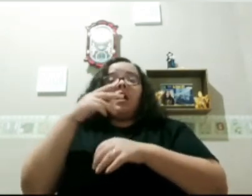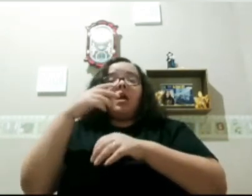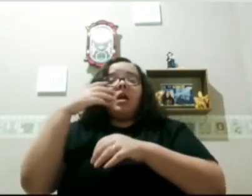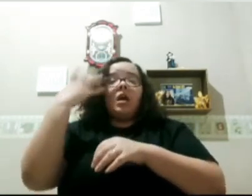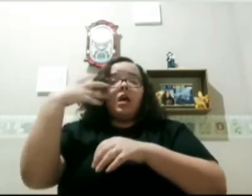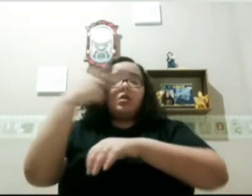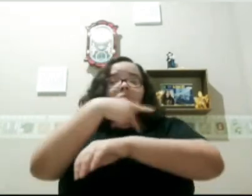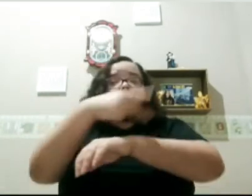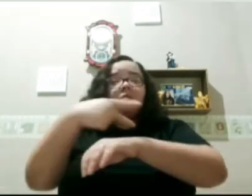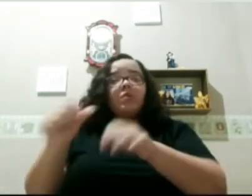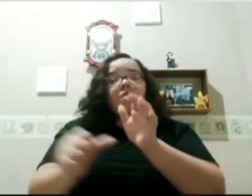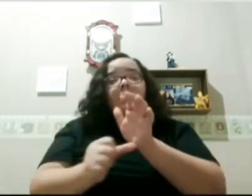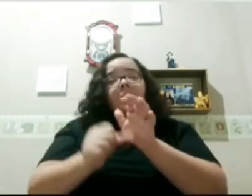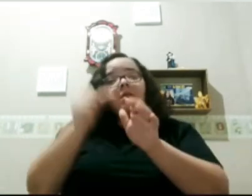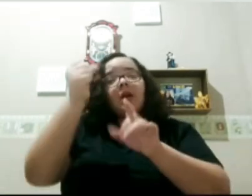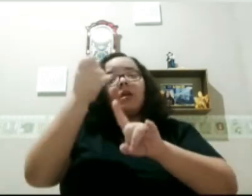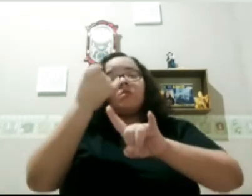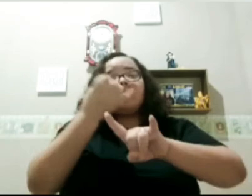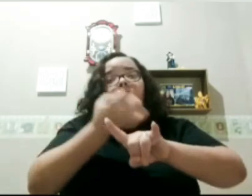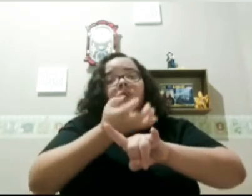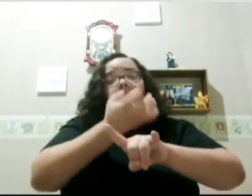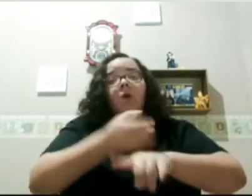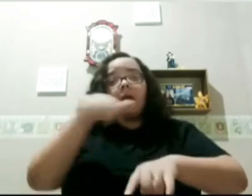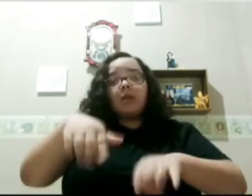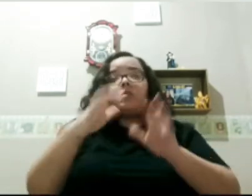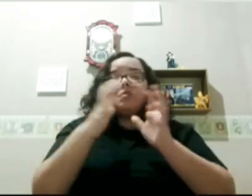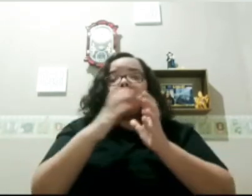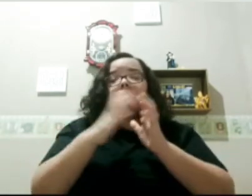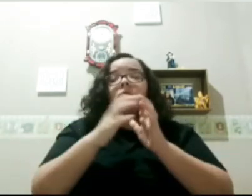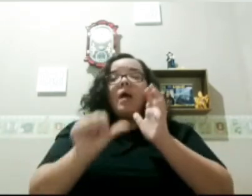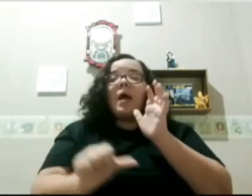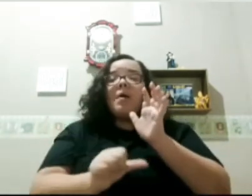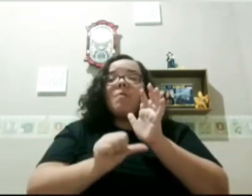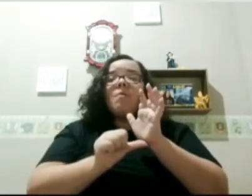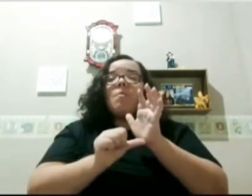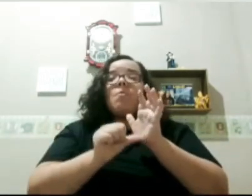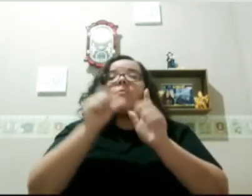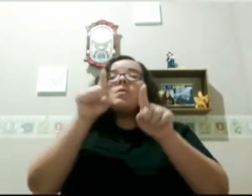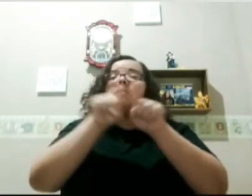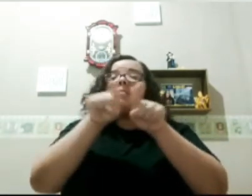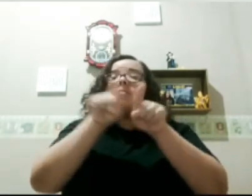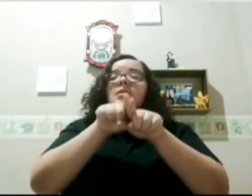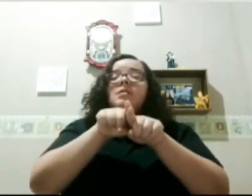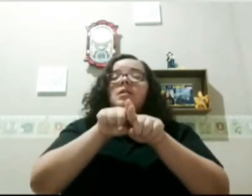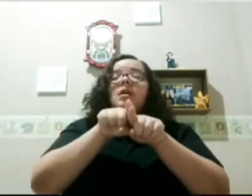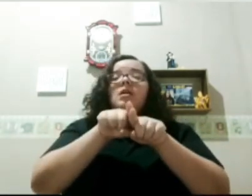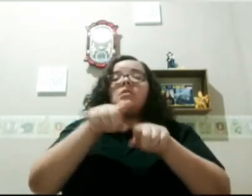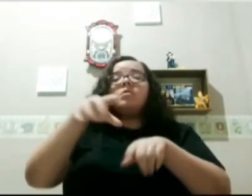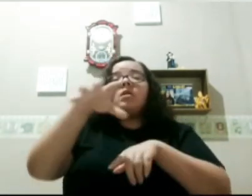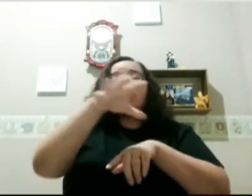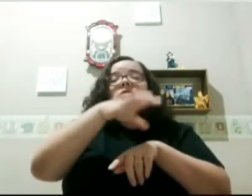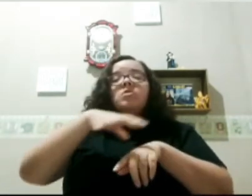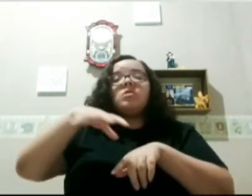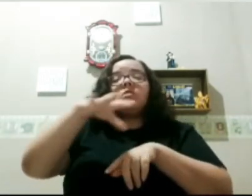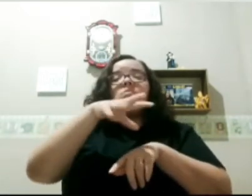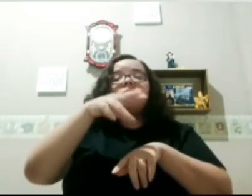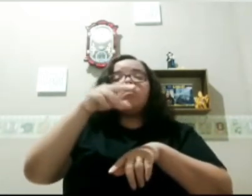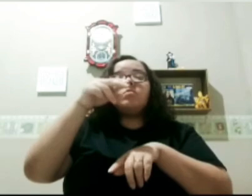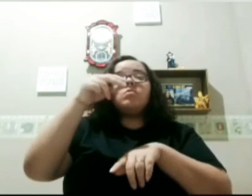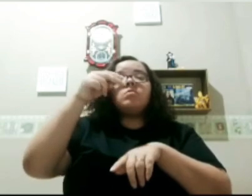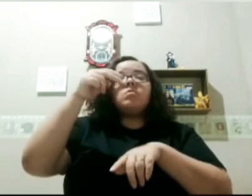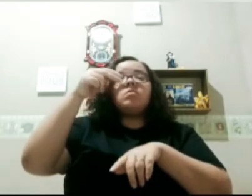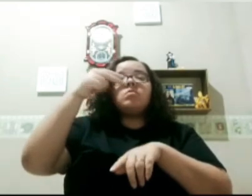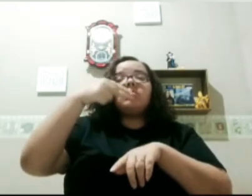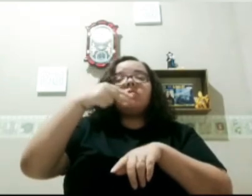a Rádio Pajeú foi a primeira rádio do sertão de Pernambuco e uma das primeiras do interior do